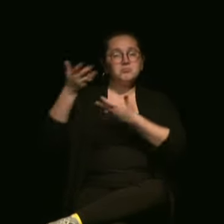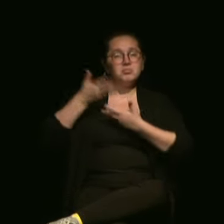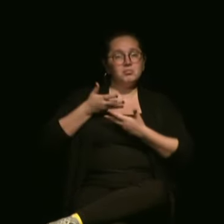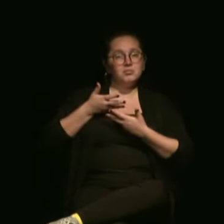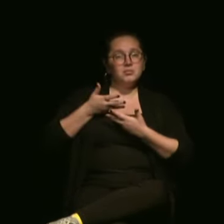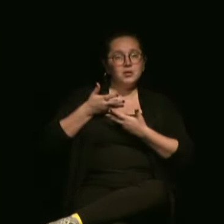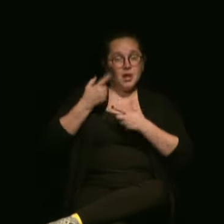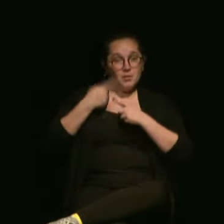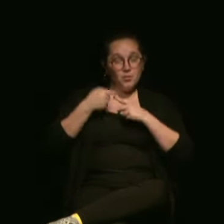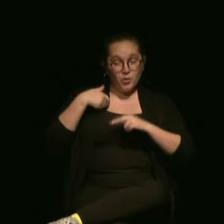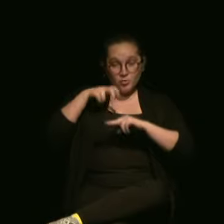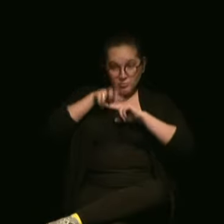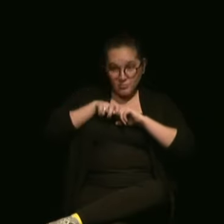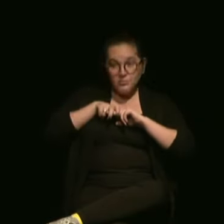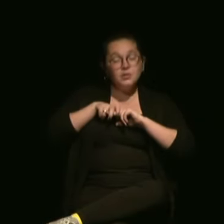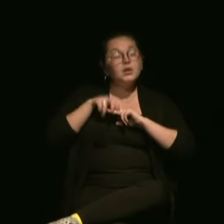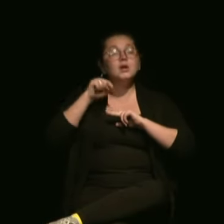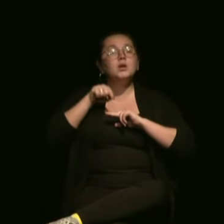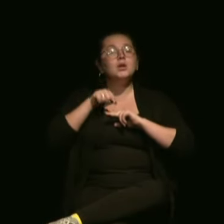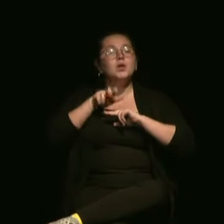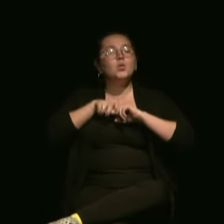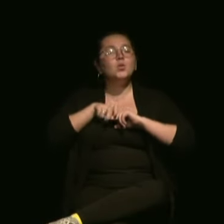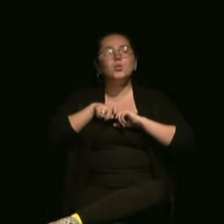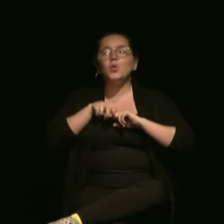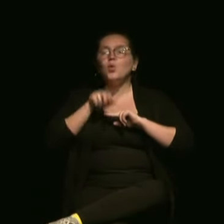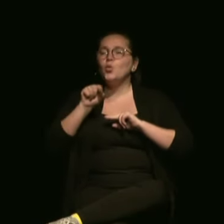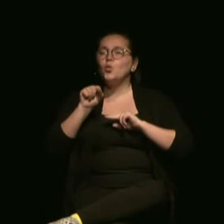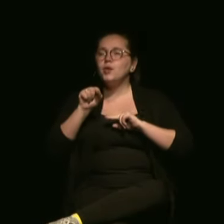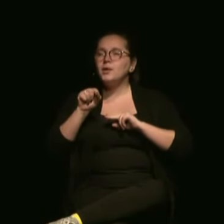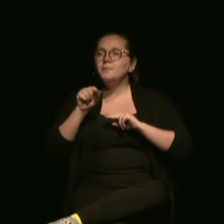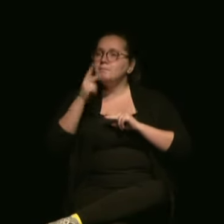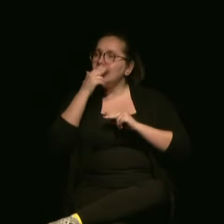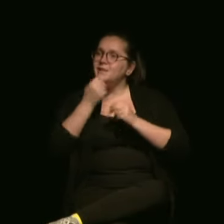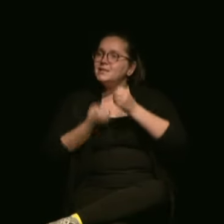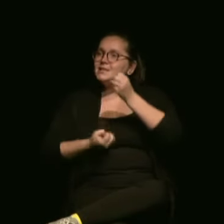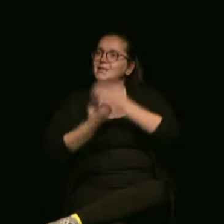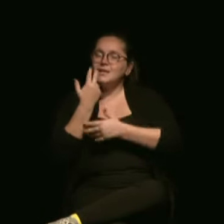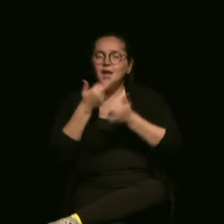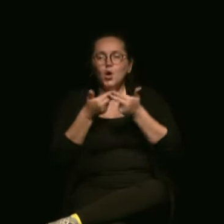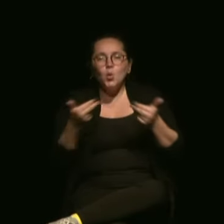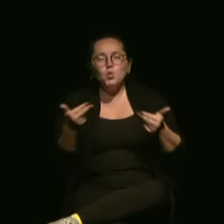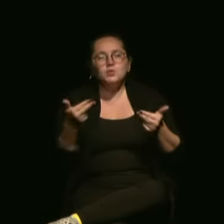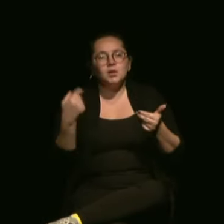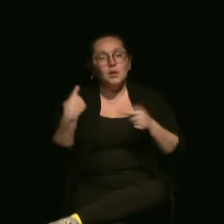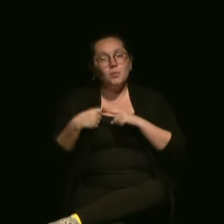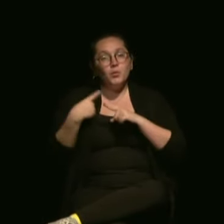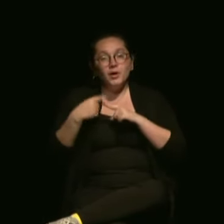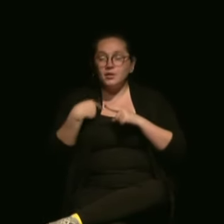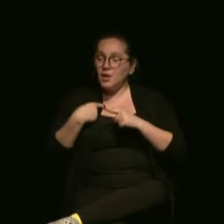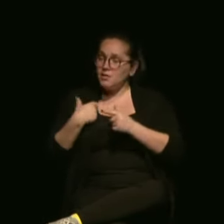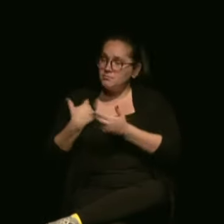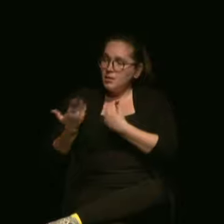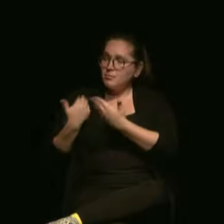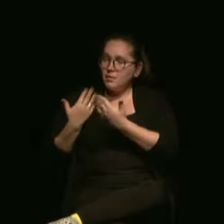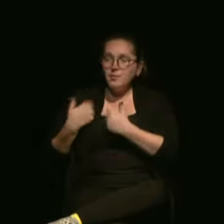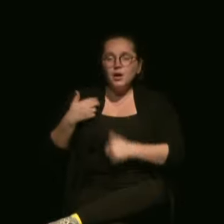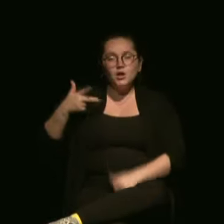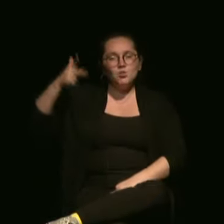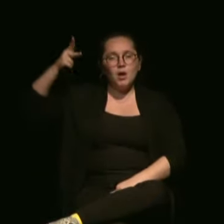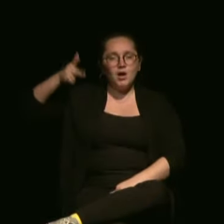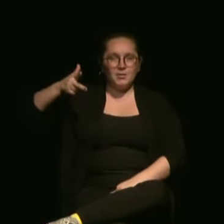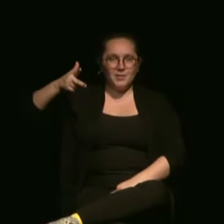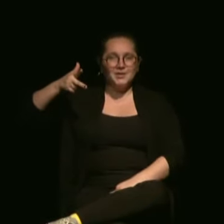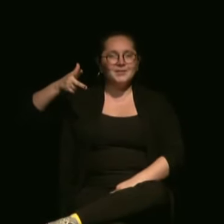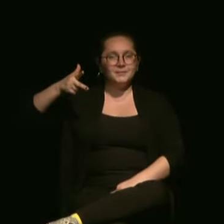eu estou lá? E porque eu estou lá, quer dizer, se produz uma coisa pelo fato de haver interlocutor em uma câmara. Para o bem e para o